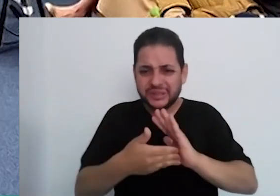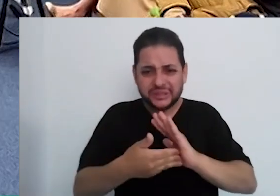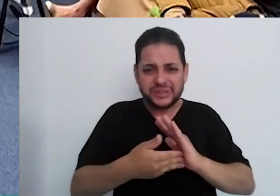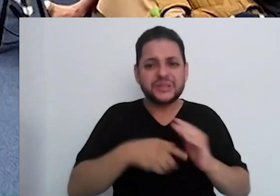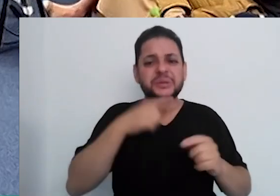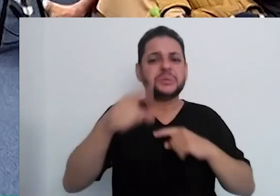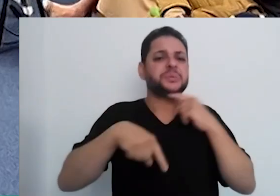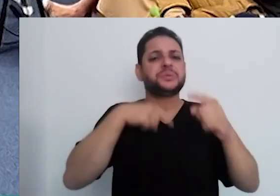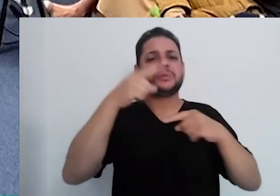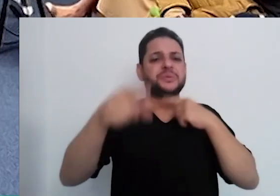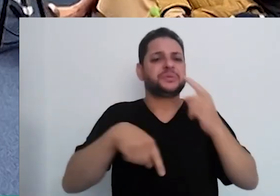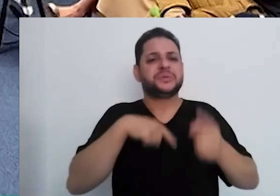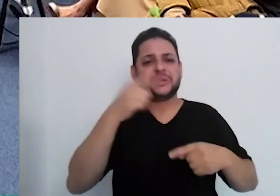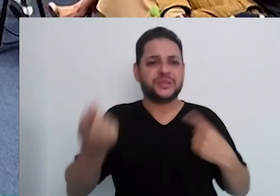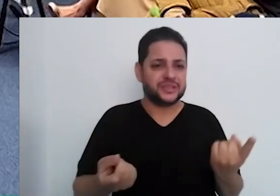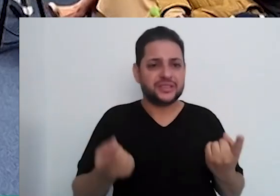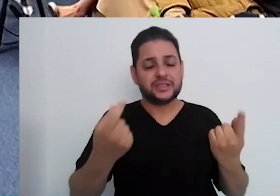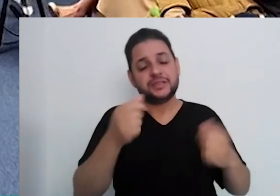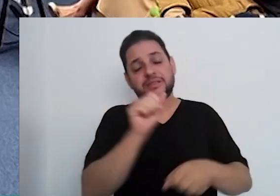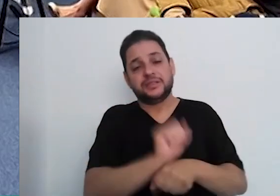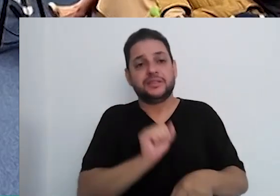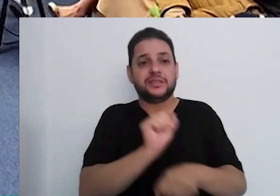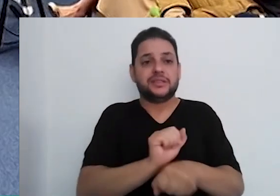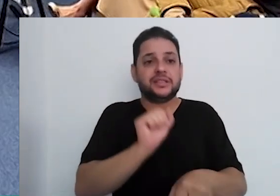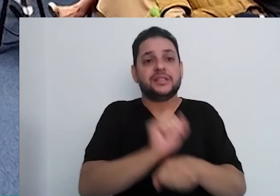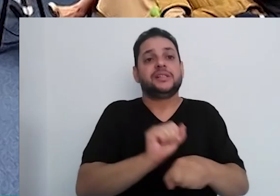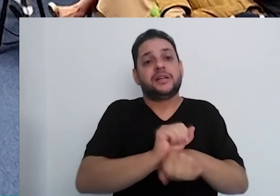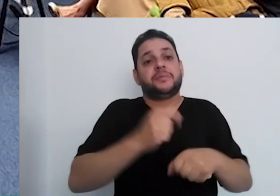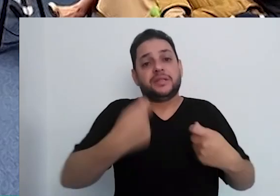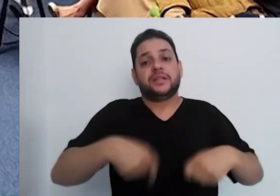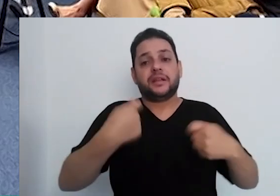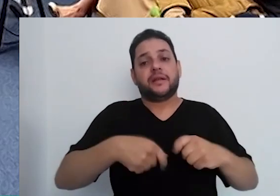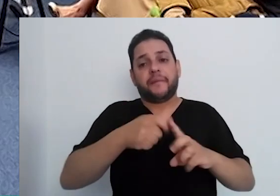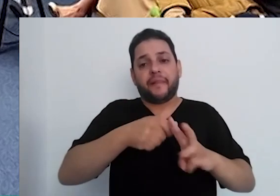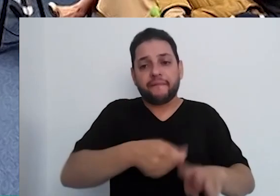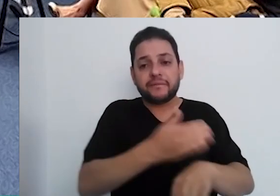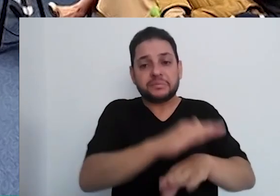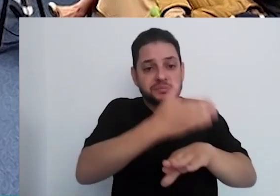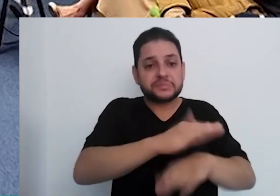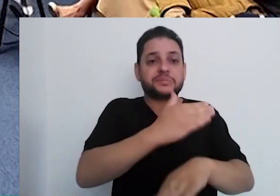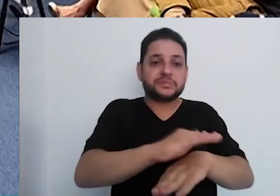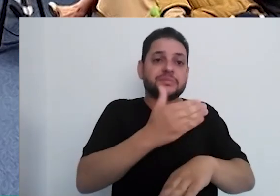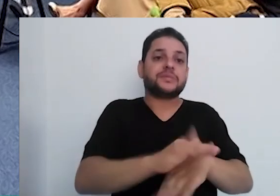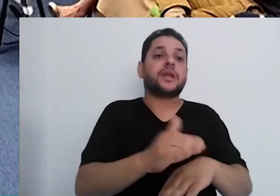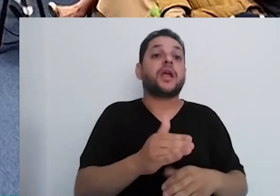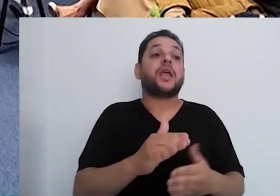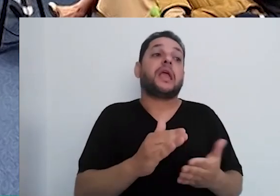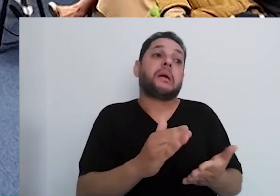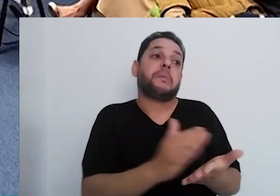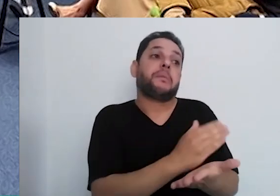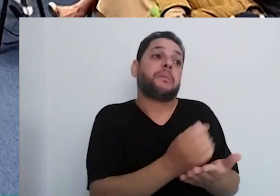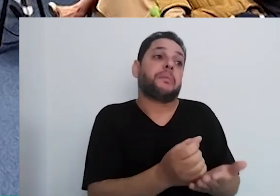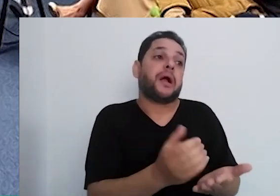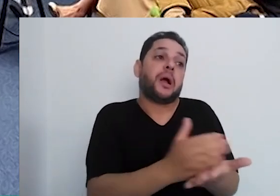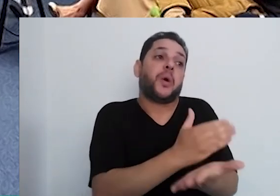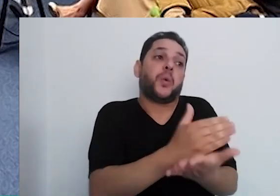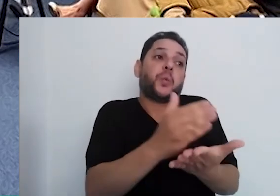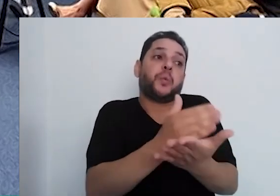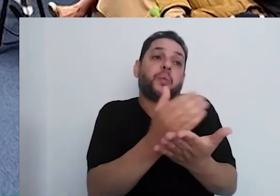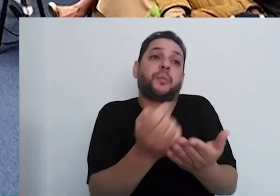precisa de muita gente muita gente treinada quer dizer é uma solução para para para poucos casos se é que é uma solução seria para poucos